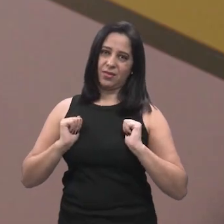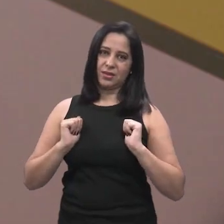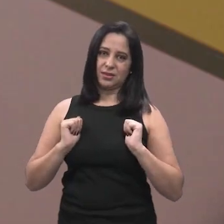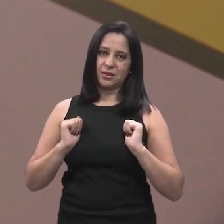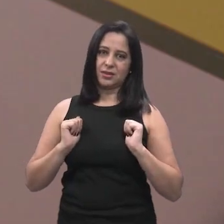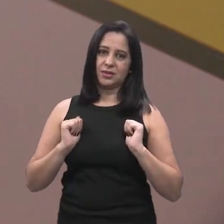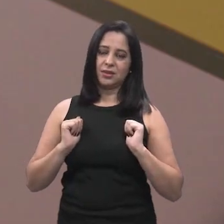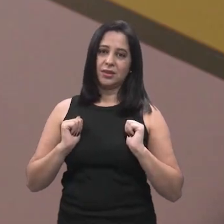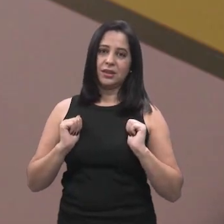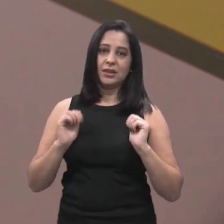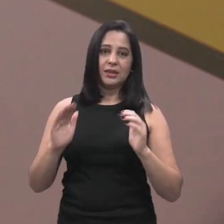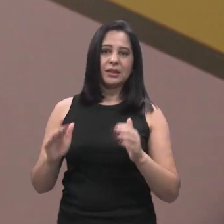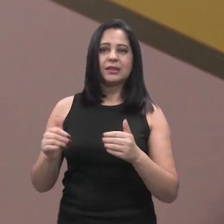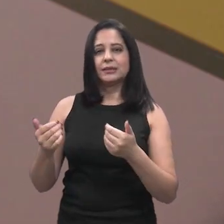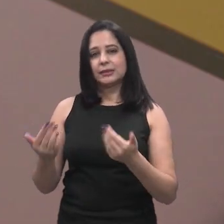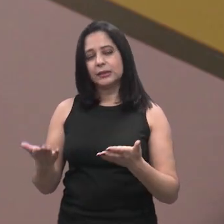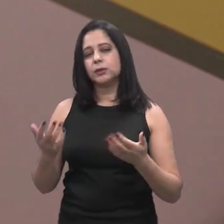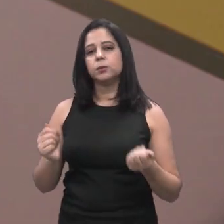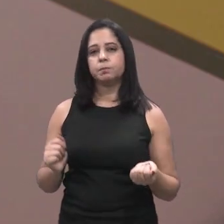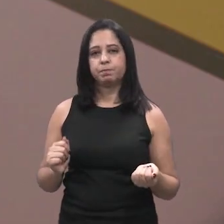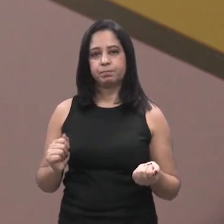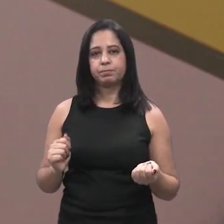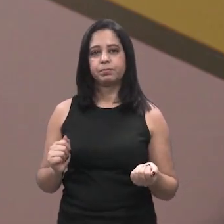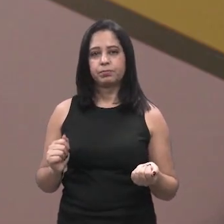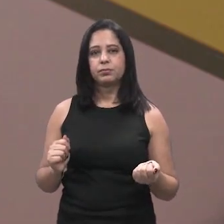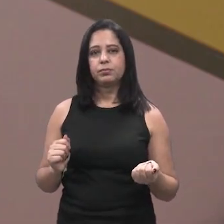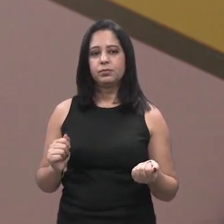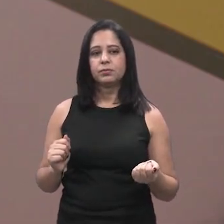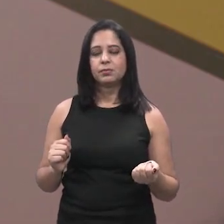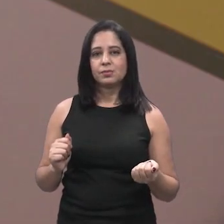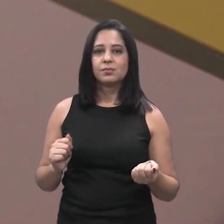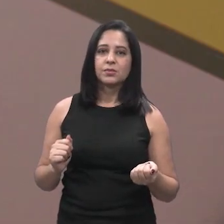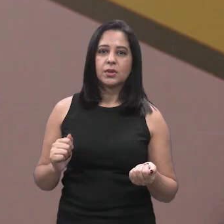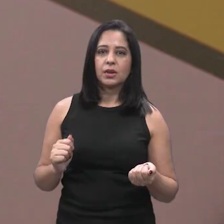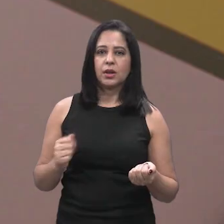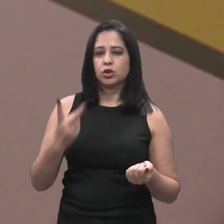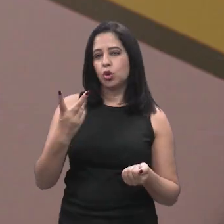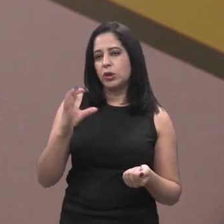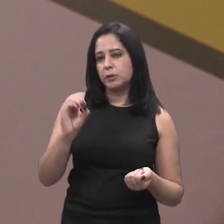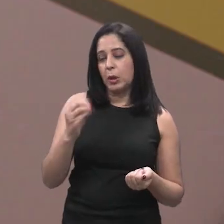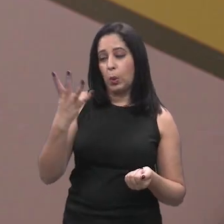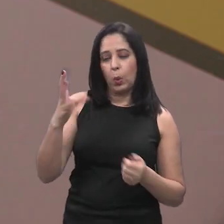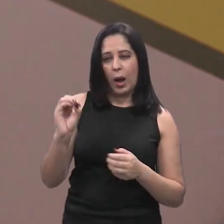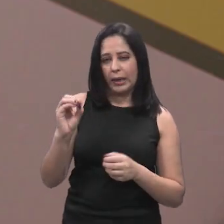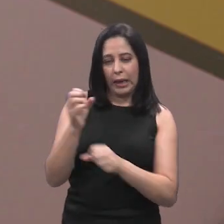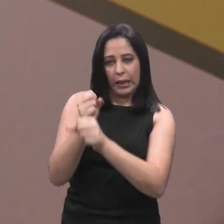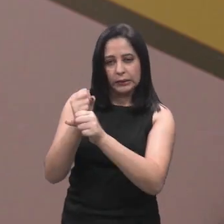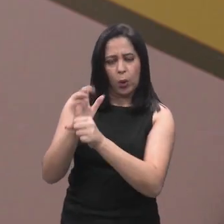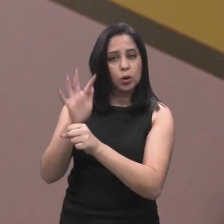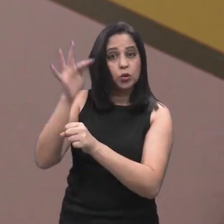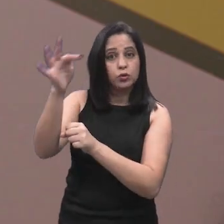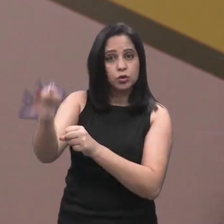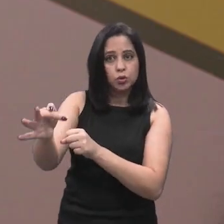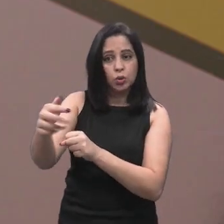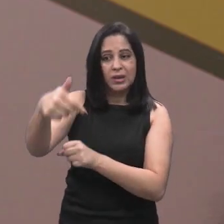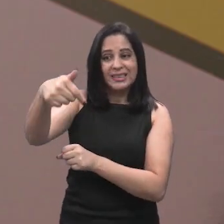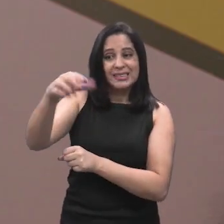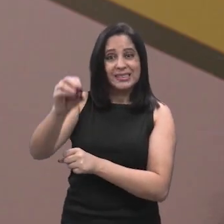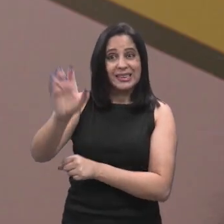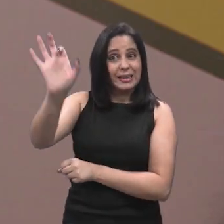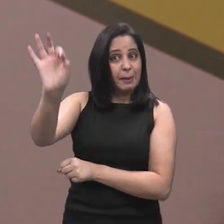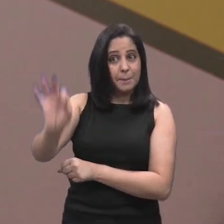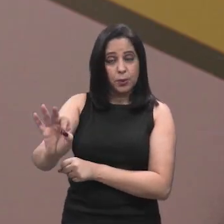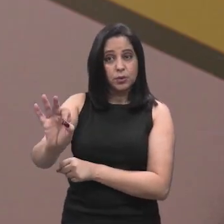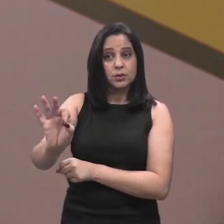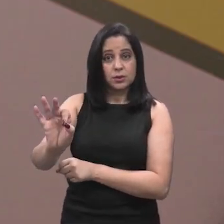pelos cálculos deles, em 2040, nós vamos ter 60% da população brasileira obesa e sedentária.